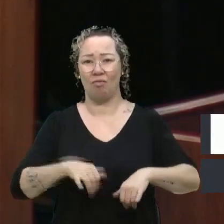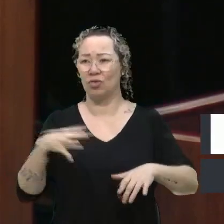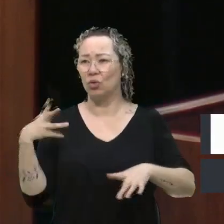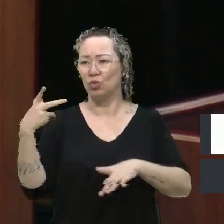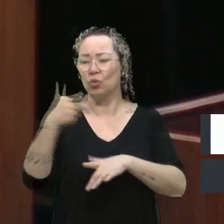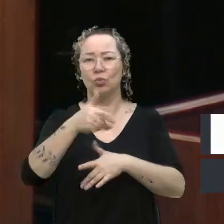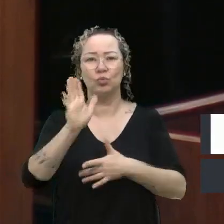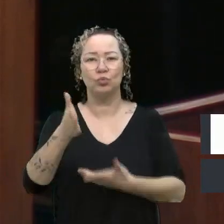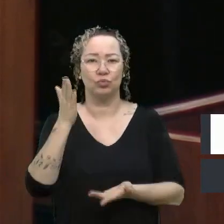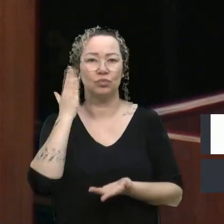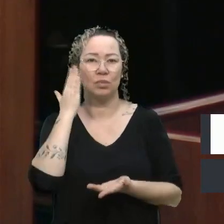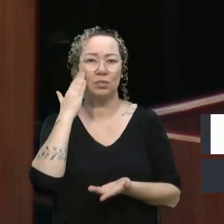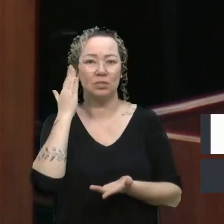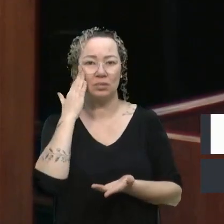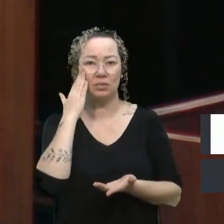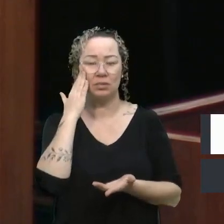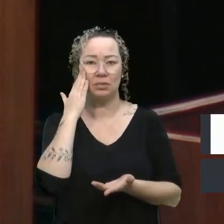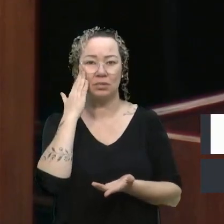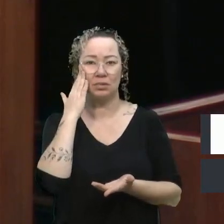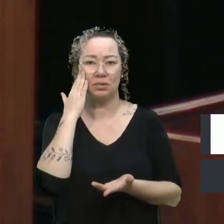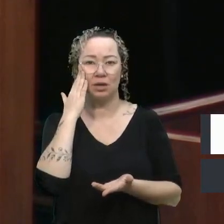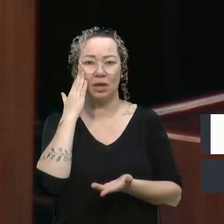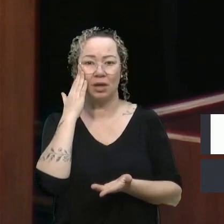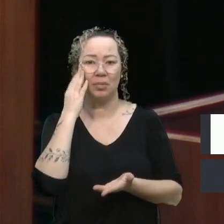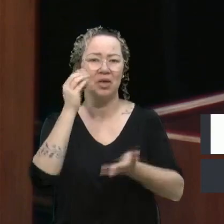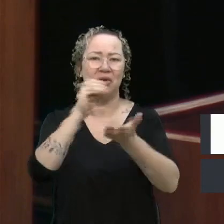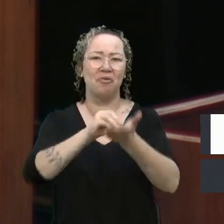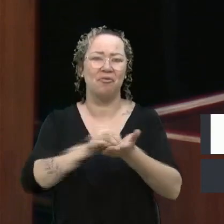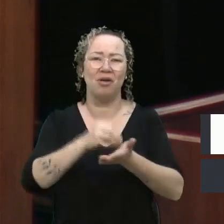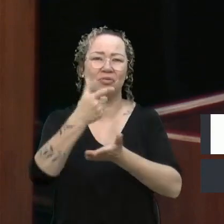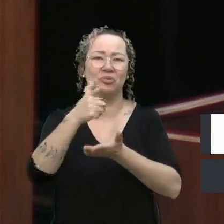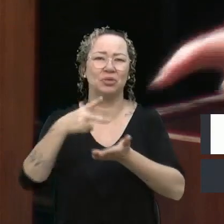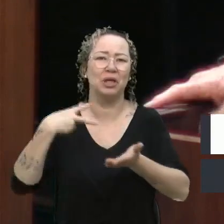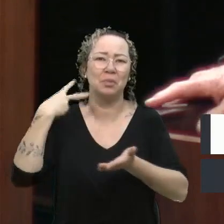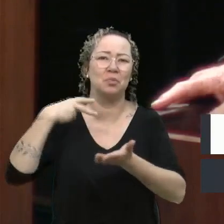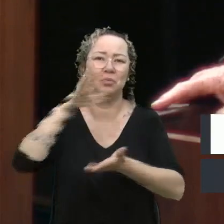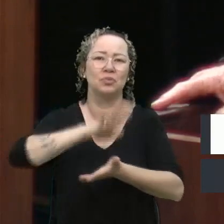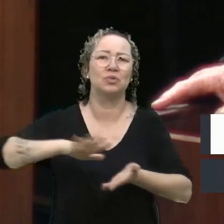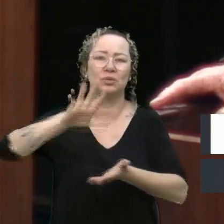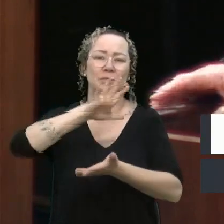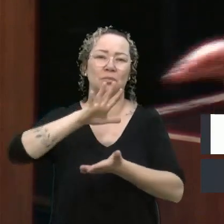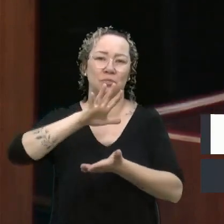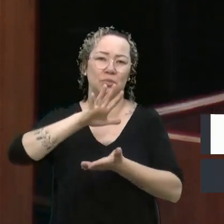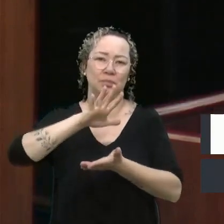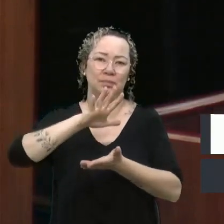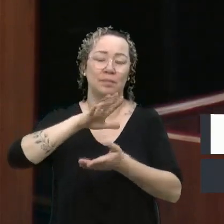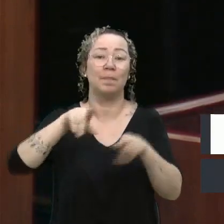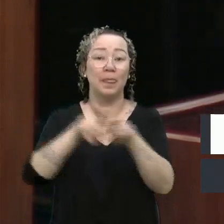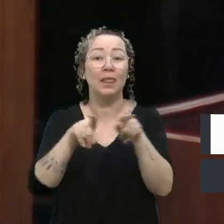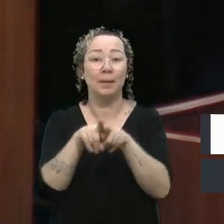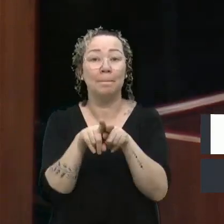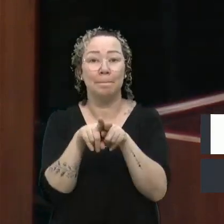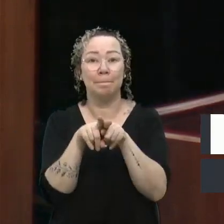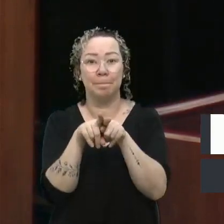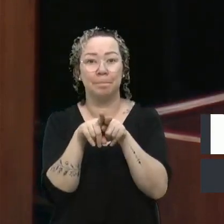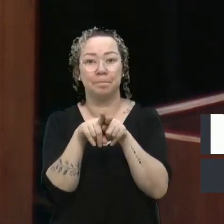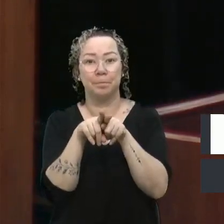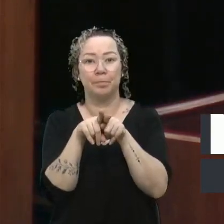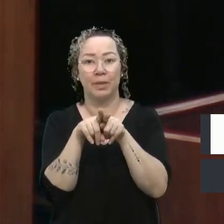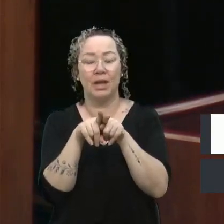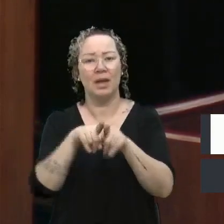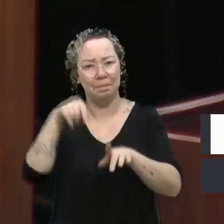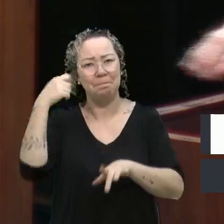sabemos da falta de políticas públicas que nós temos. E também